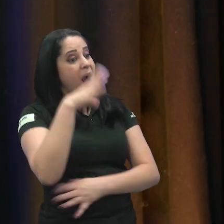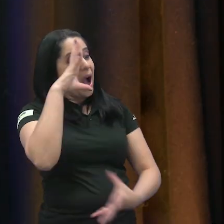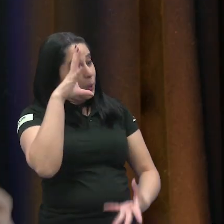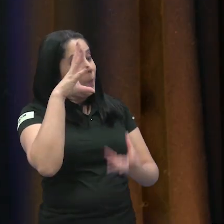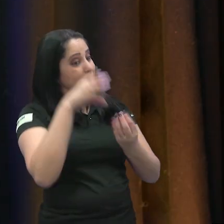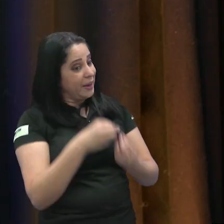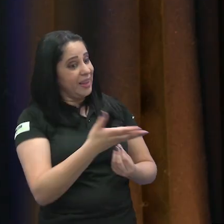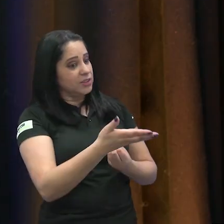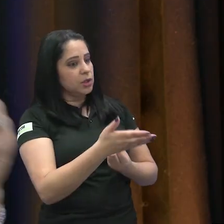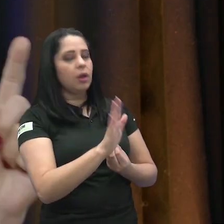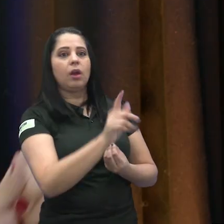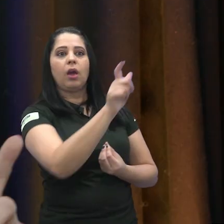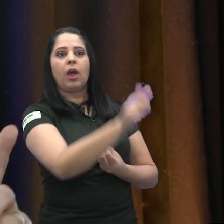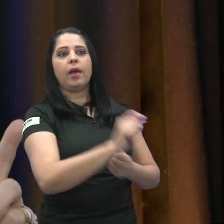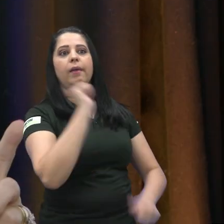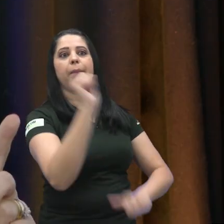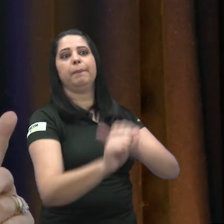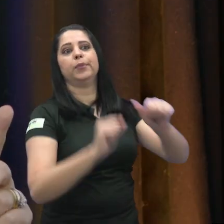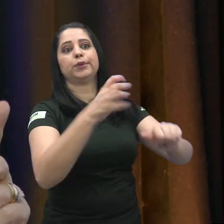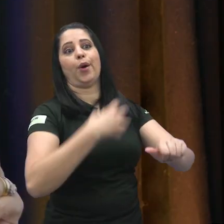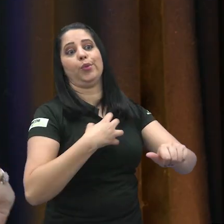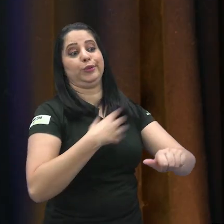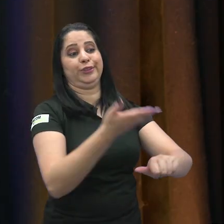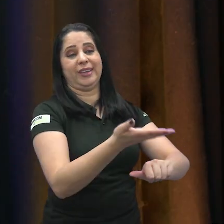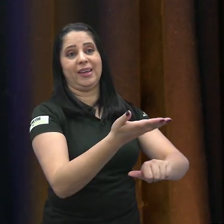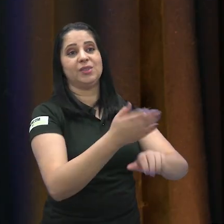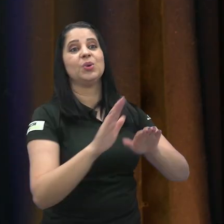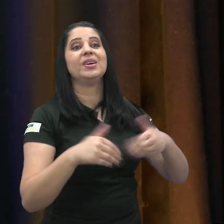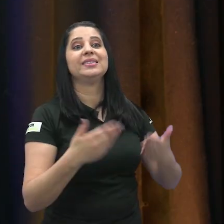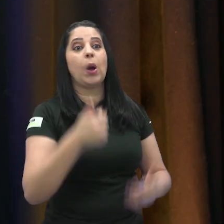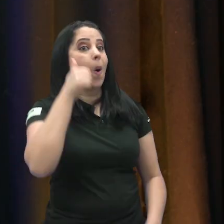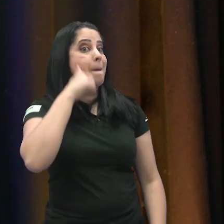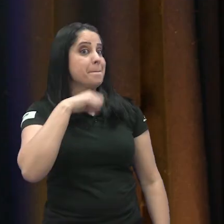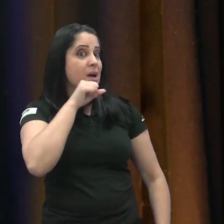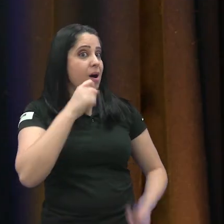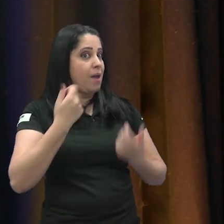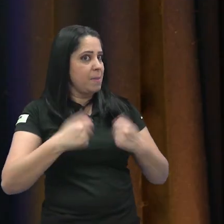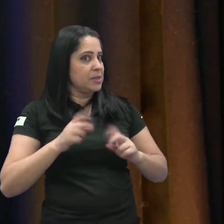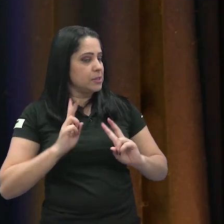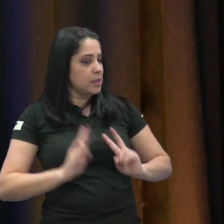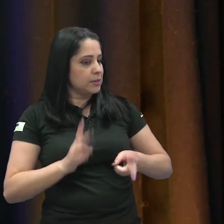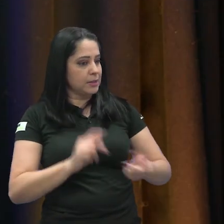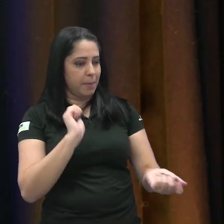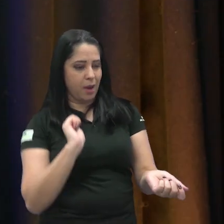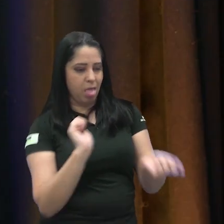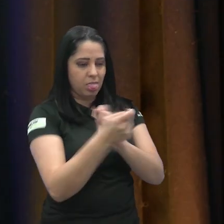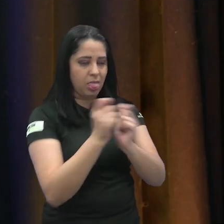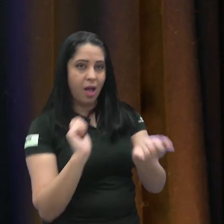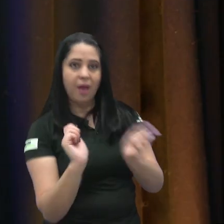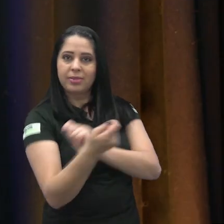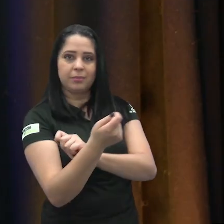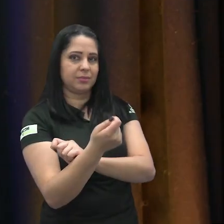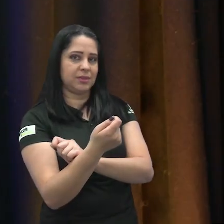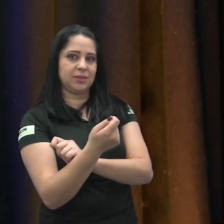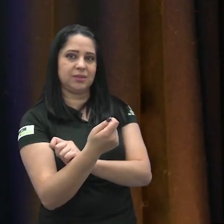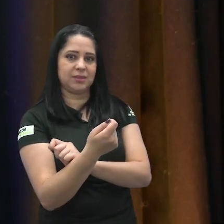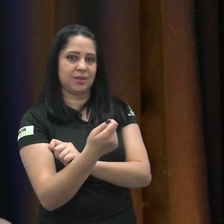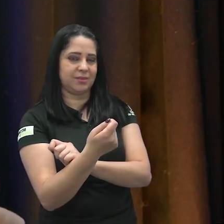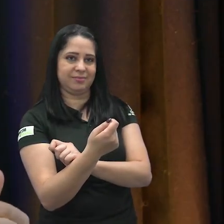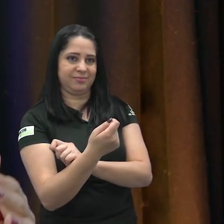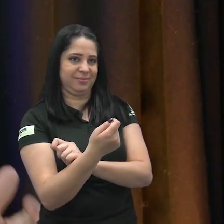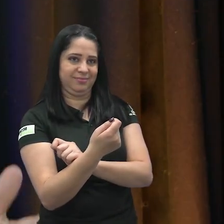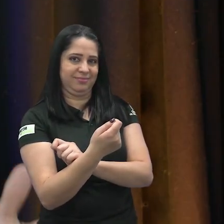que agora eu entendi essa criança, ele muda de fase. Então, você tem que se adaptar o tempo todo àquilo. Não tem como